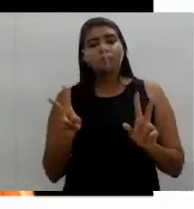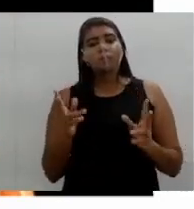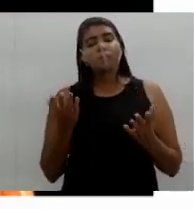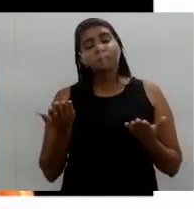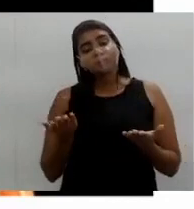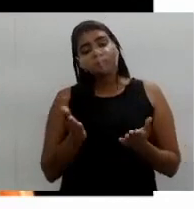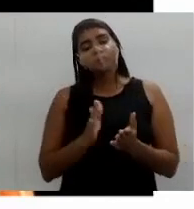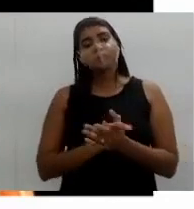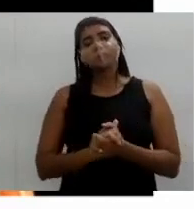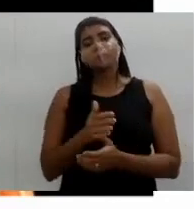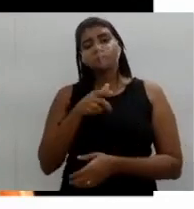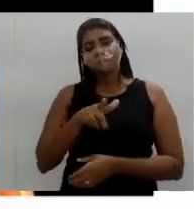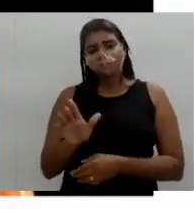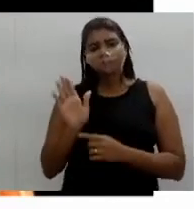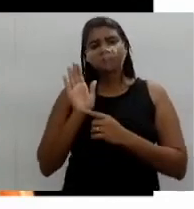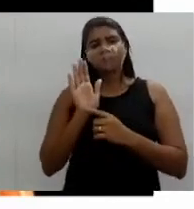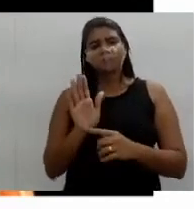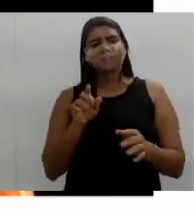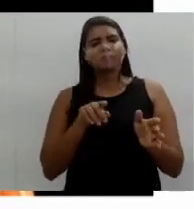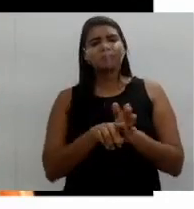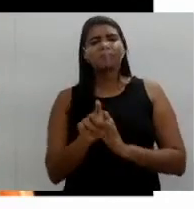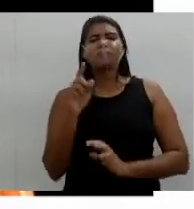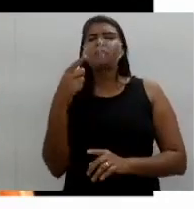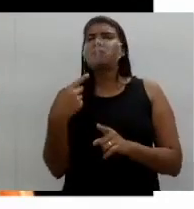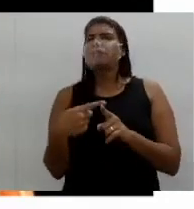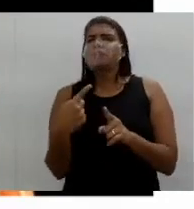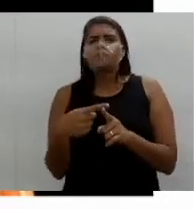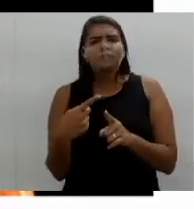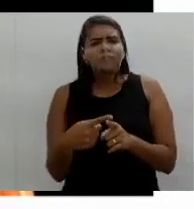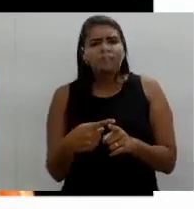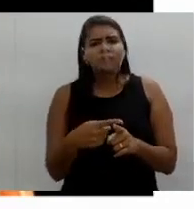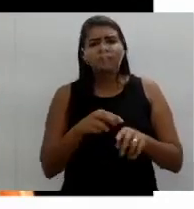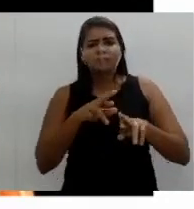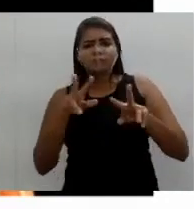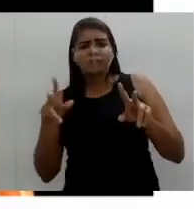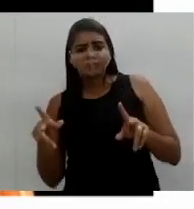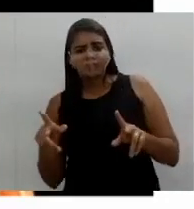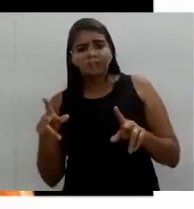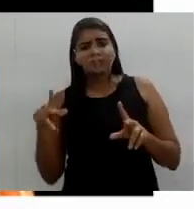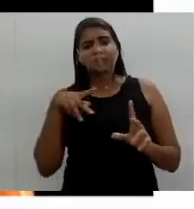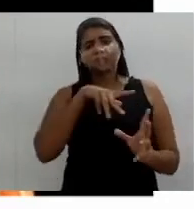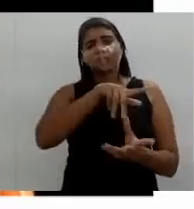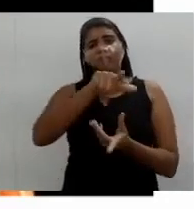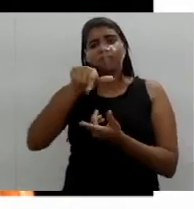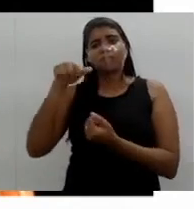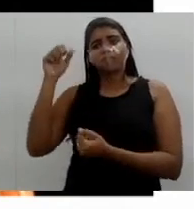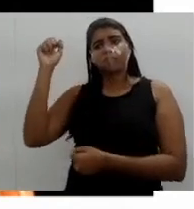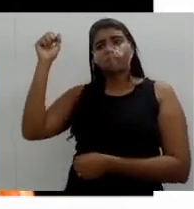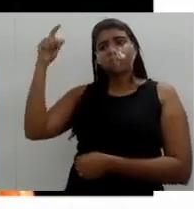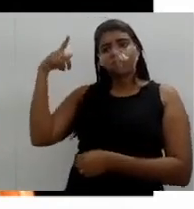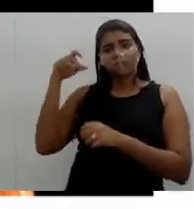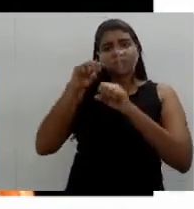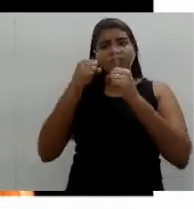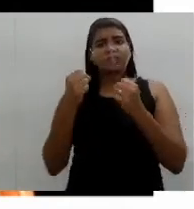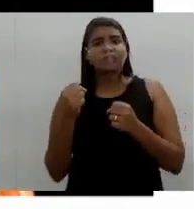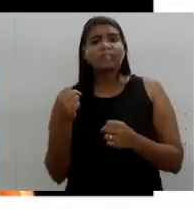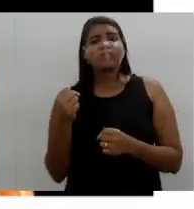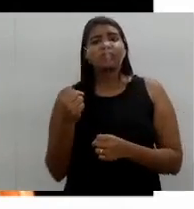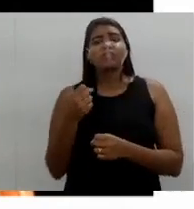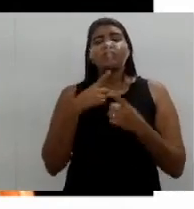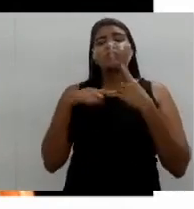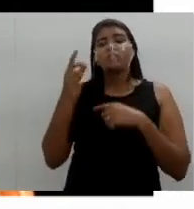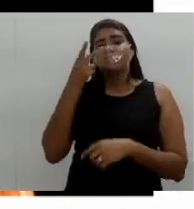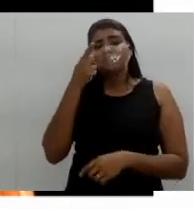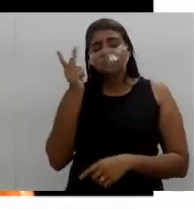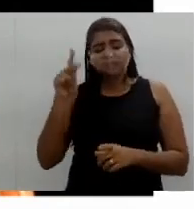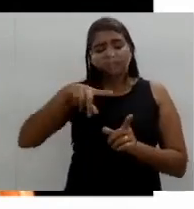trago aqui mais uma vez para vocês a questão. Por que entre os planetas do Sistema Solar, o ser humano ele pretende viajar para Marte,